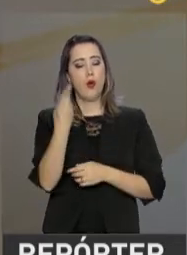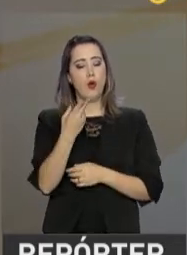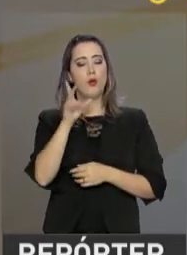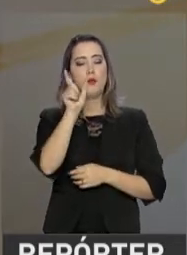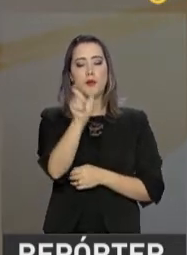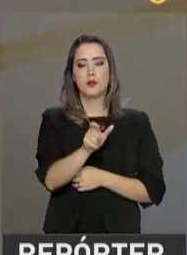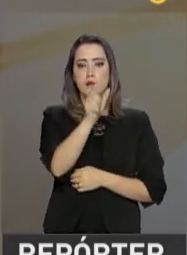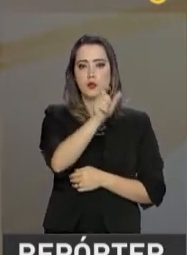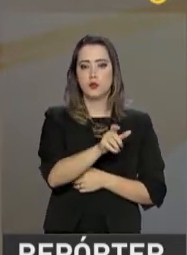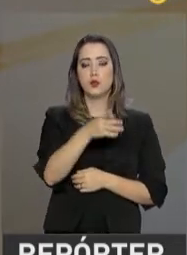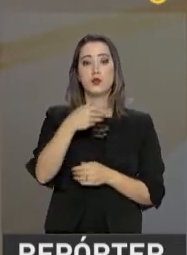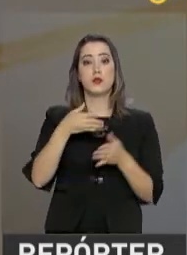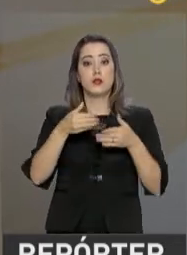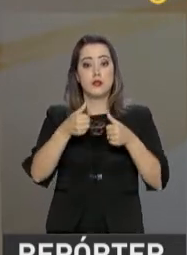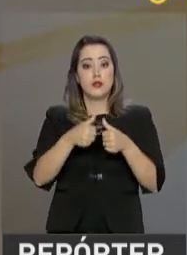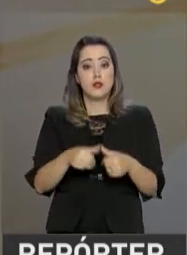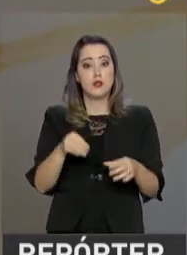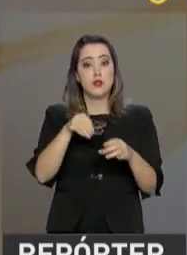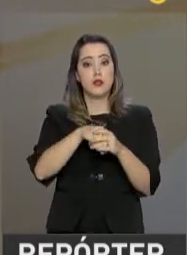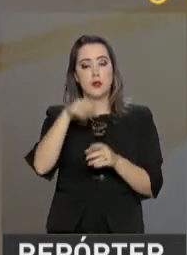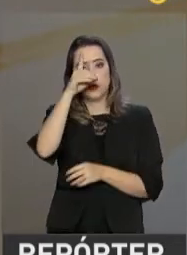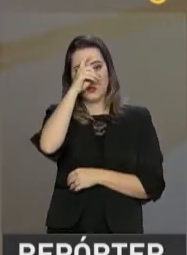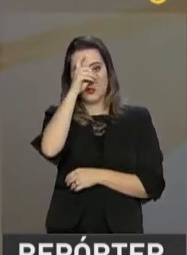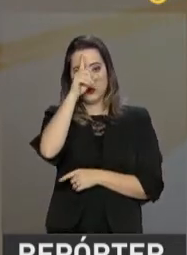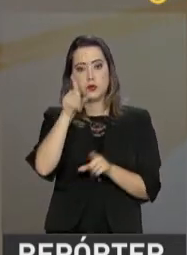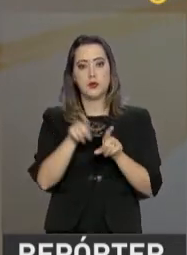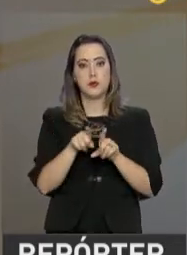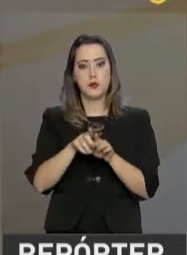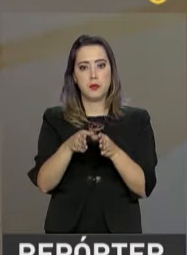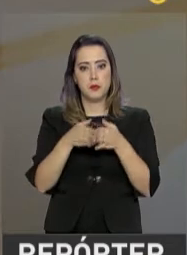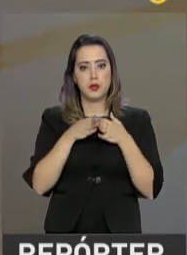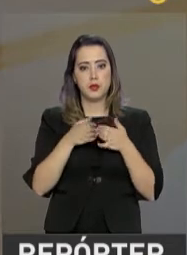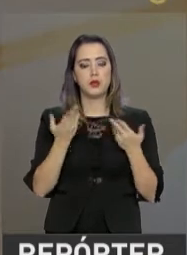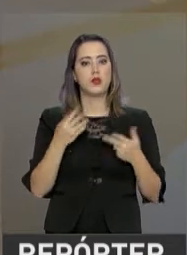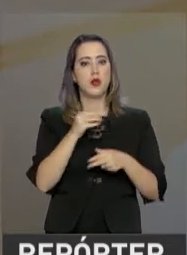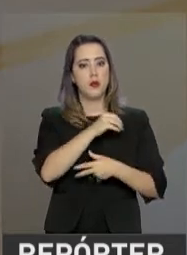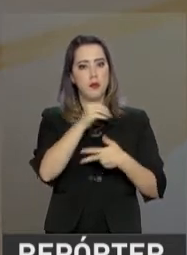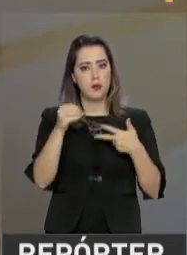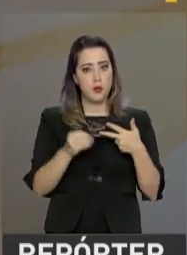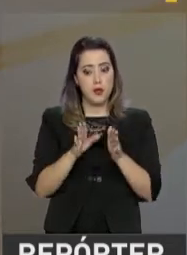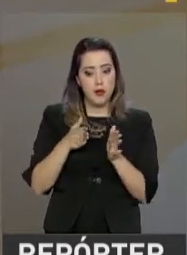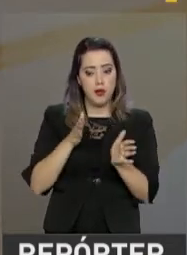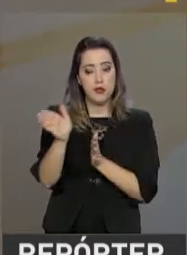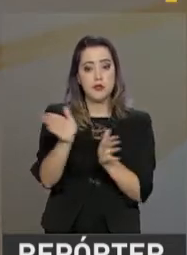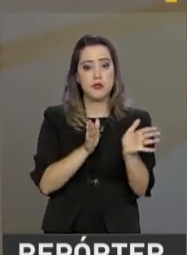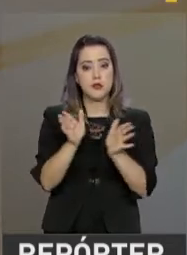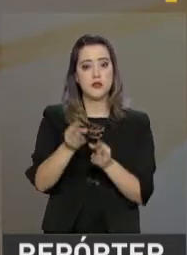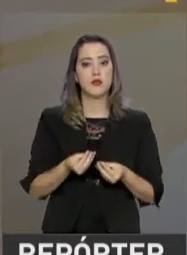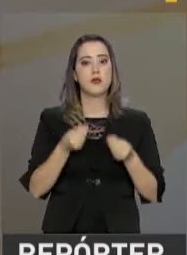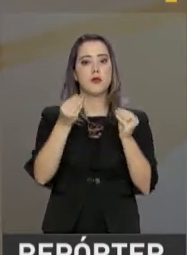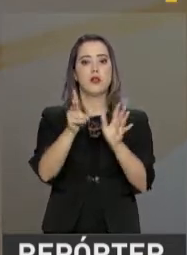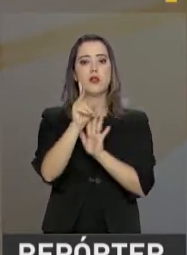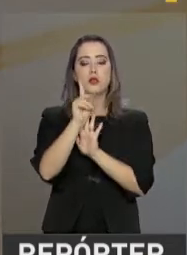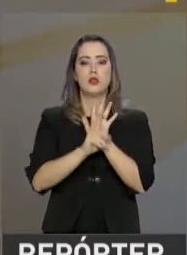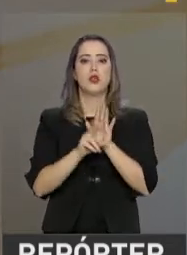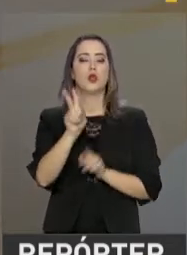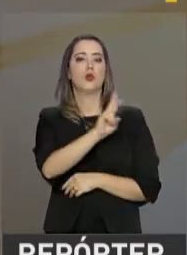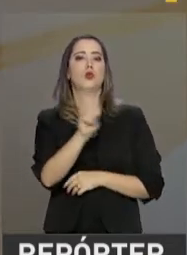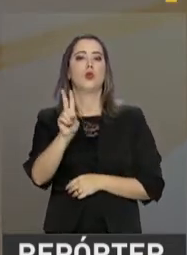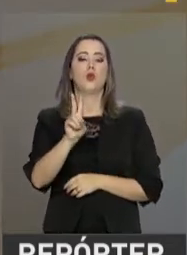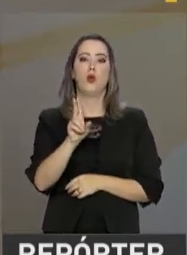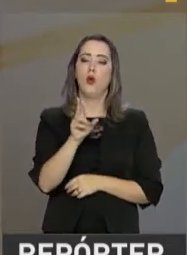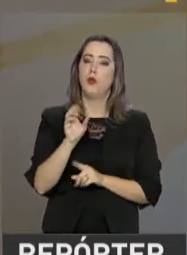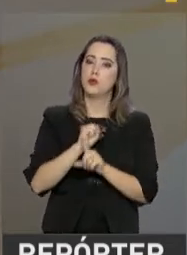específico à política de acessibilidade e inclusão no enem garante ainda o direito ao uso do nome social